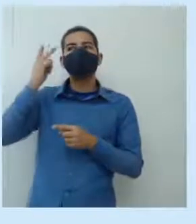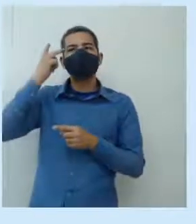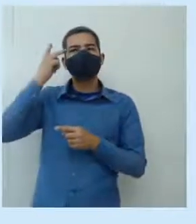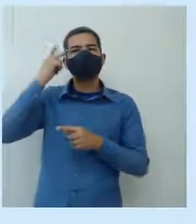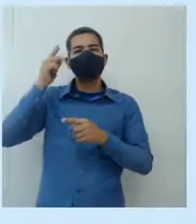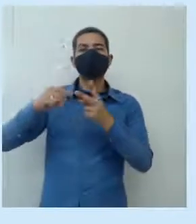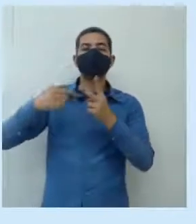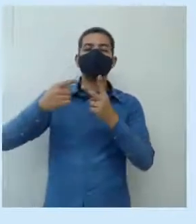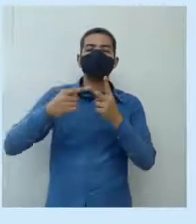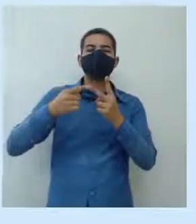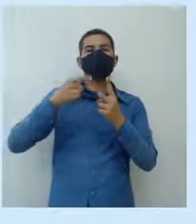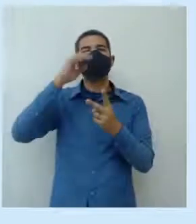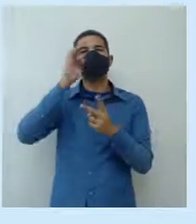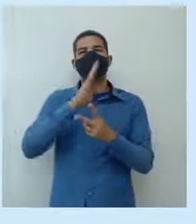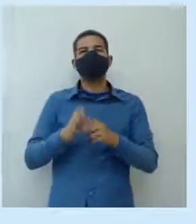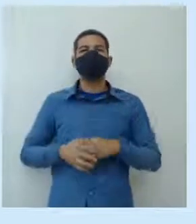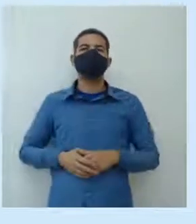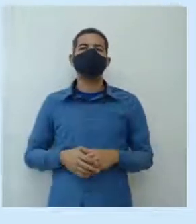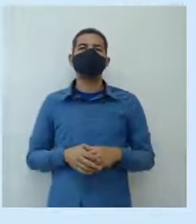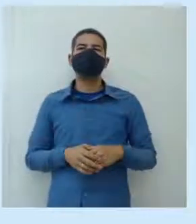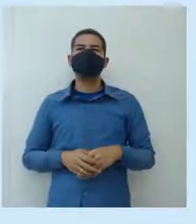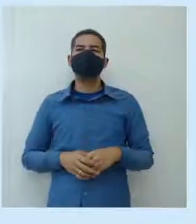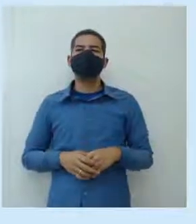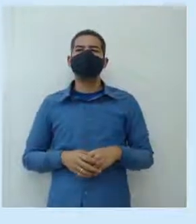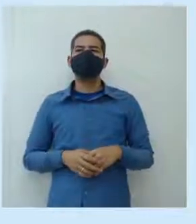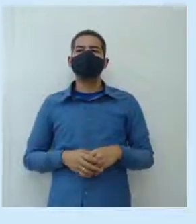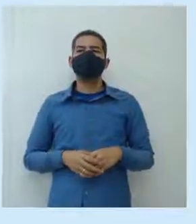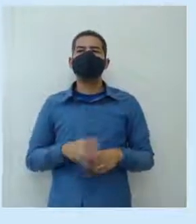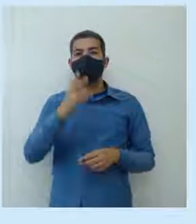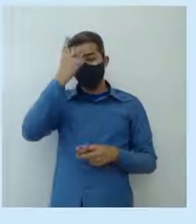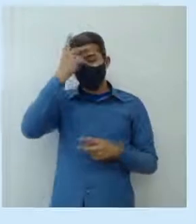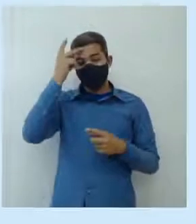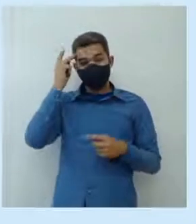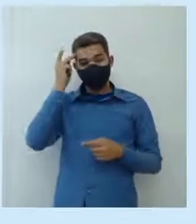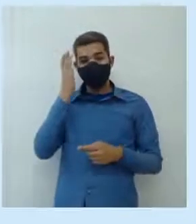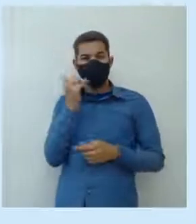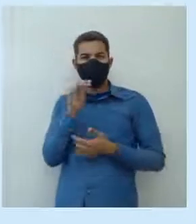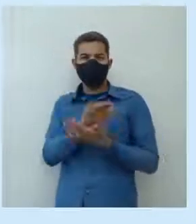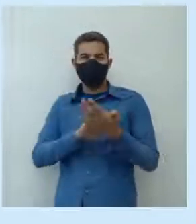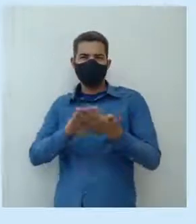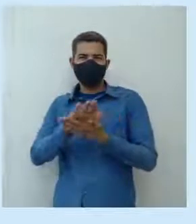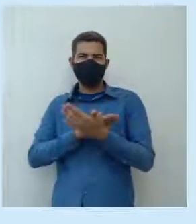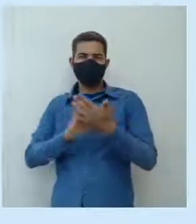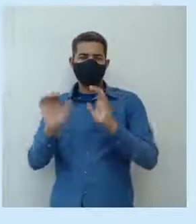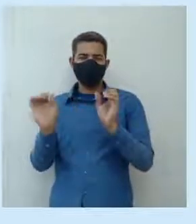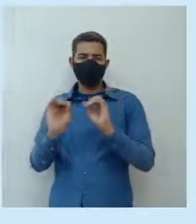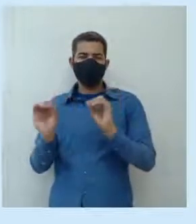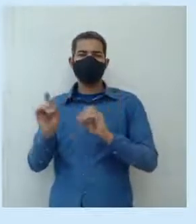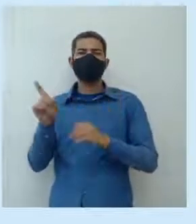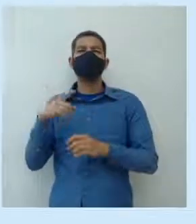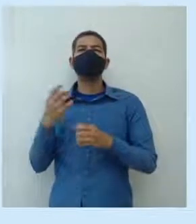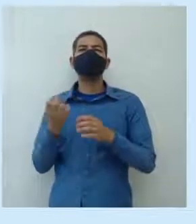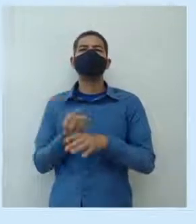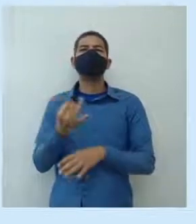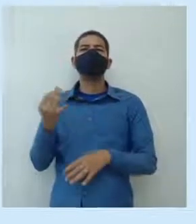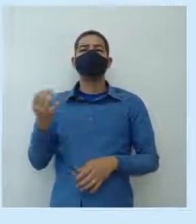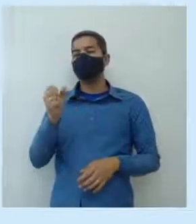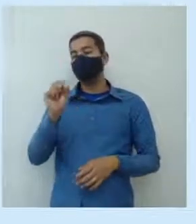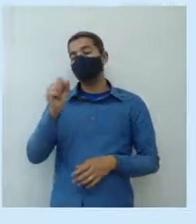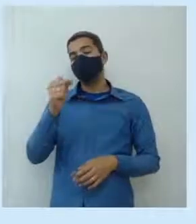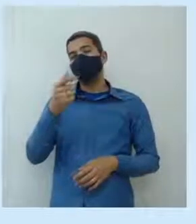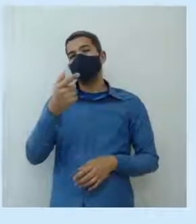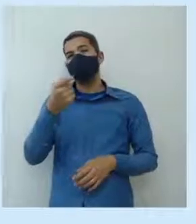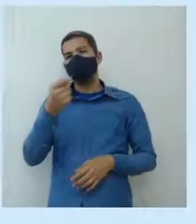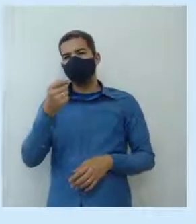Brasil. Então o número de pessoas sem alimento, né, suficientes, ele atingiu 820